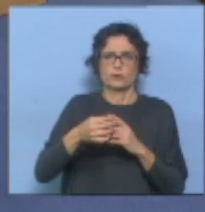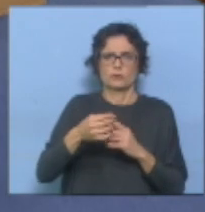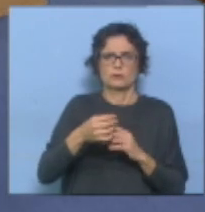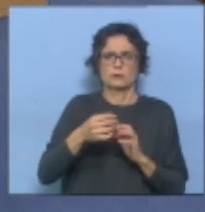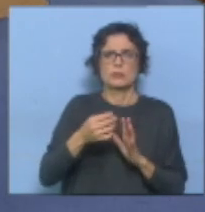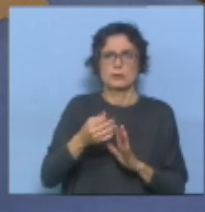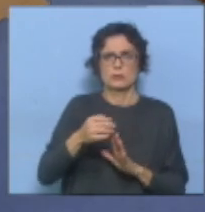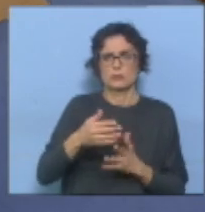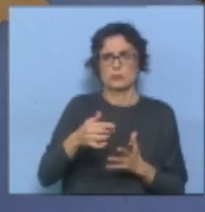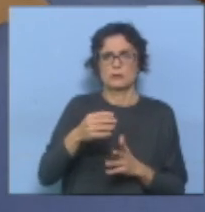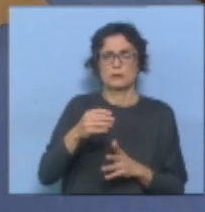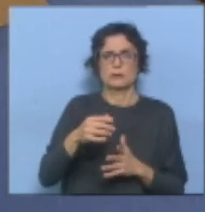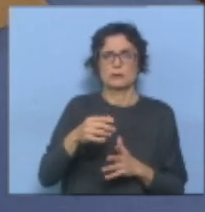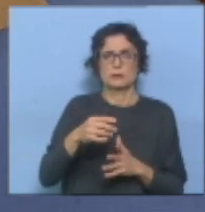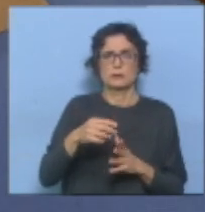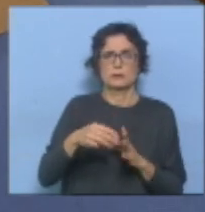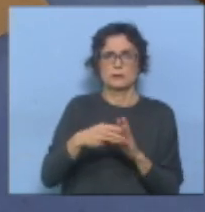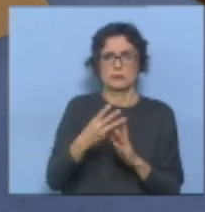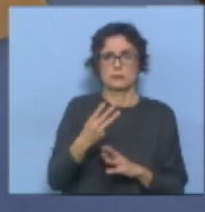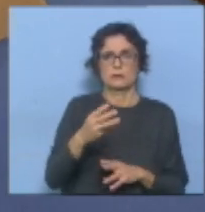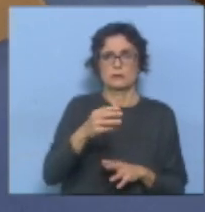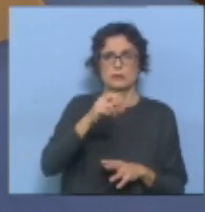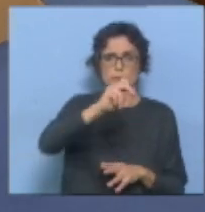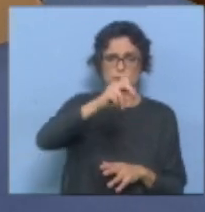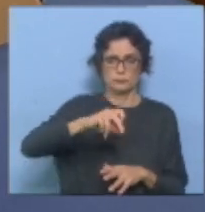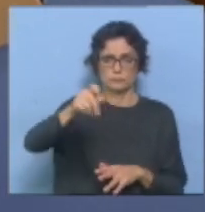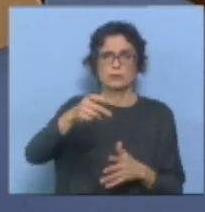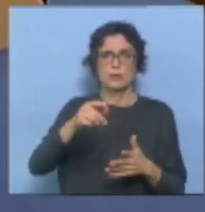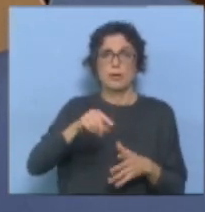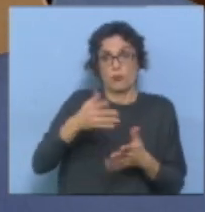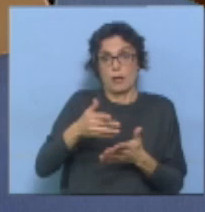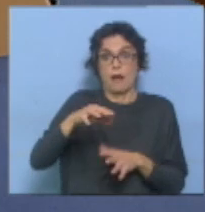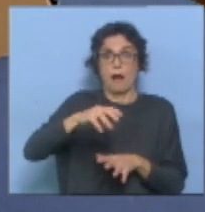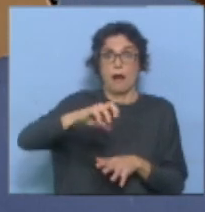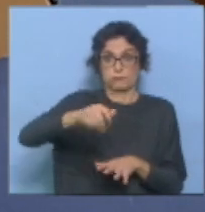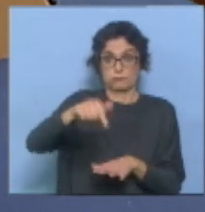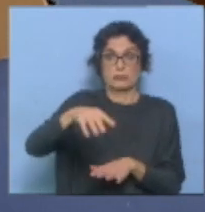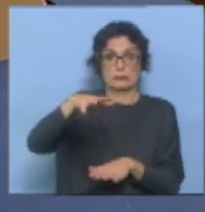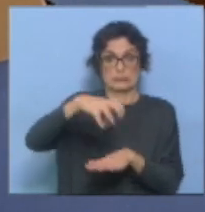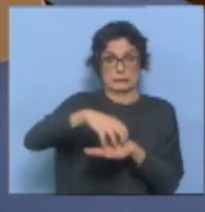A sede em Lisboa, de alguma maneira, agora é desafiada para aumentar o seu